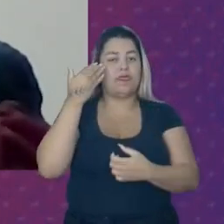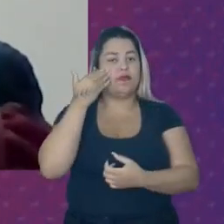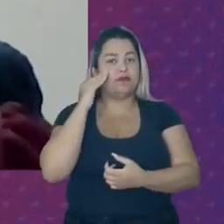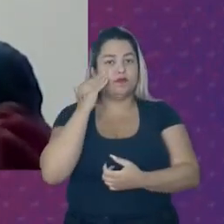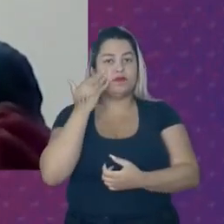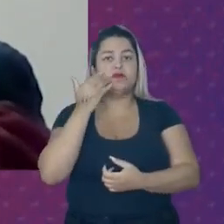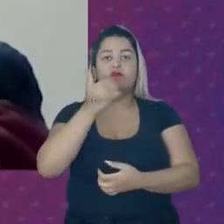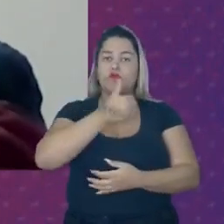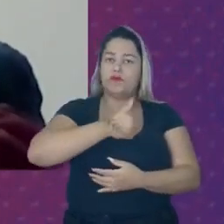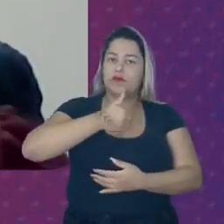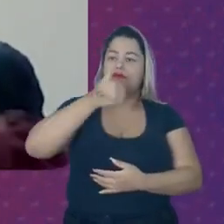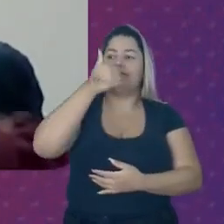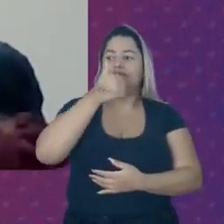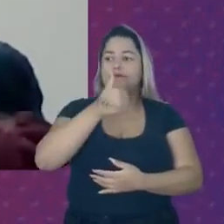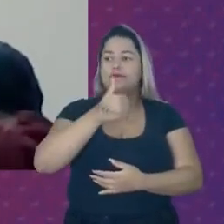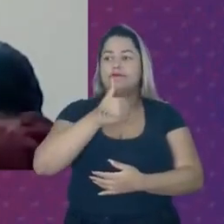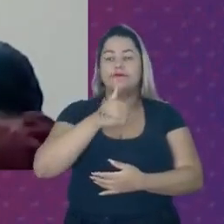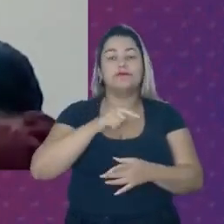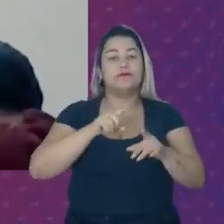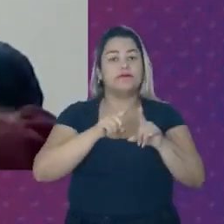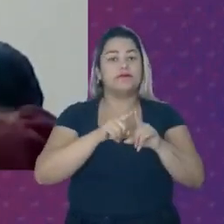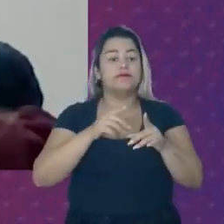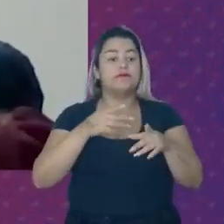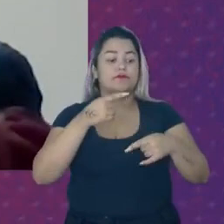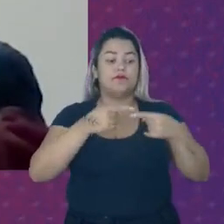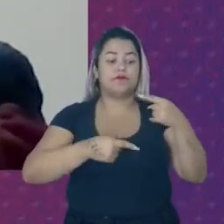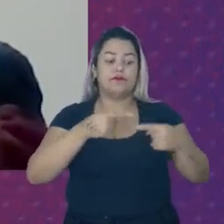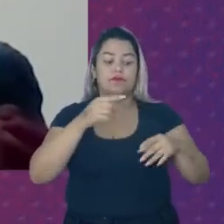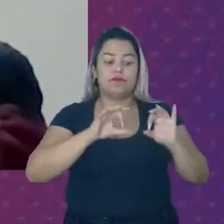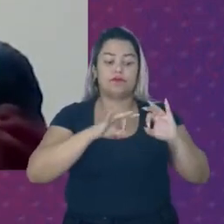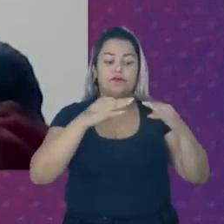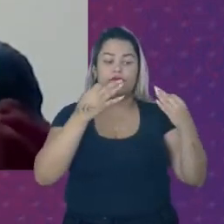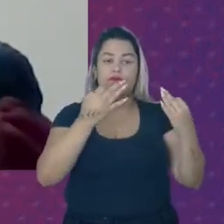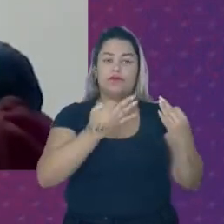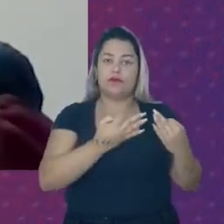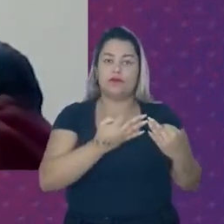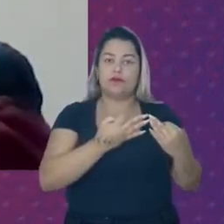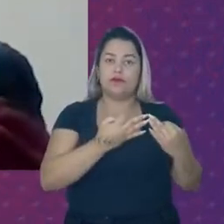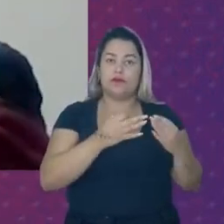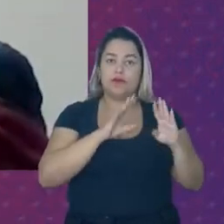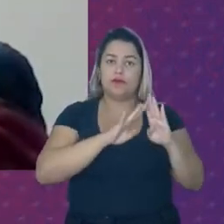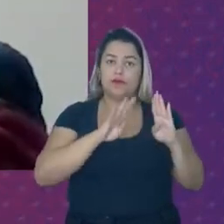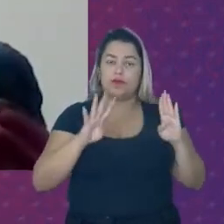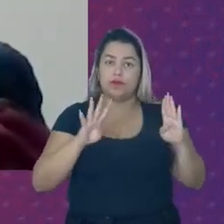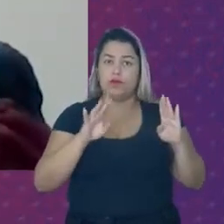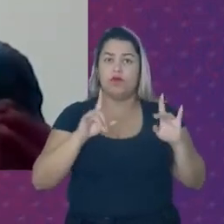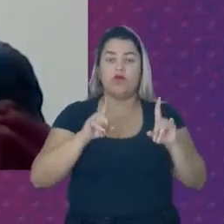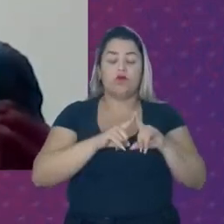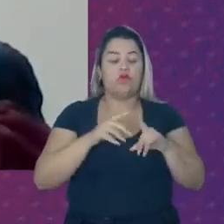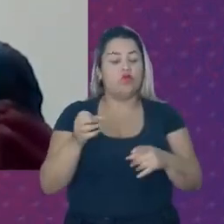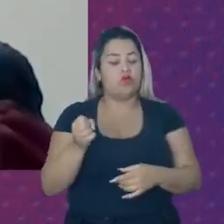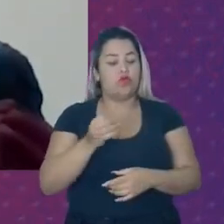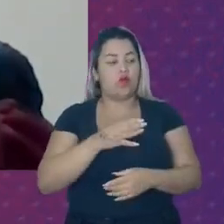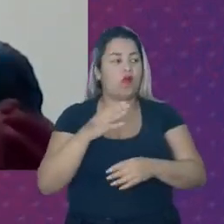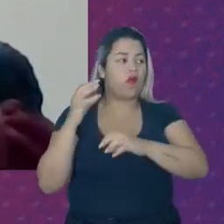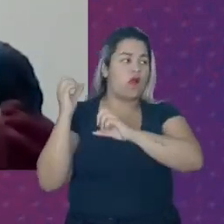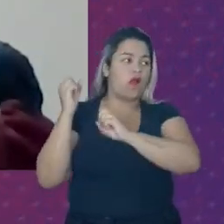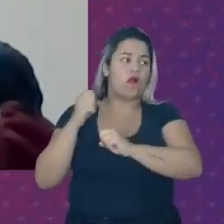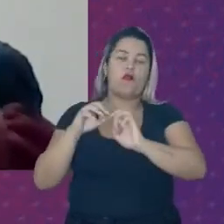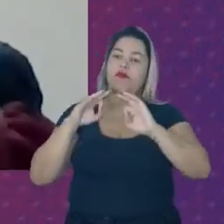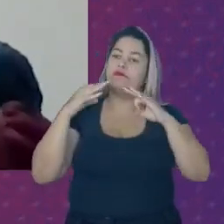entendendo melhor do programa para ir também dialogando com as famílias beneficiárias. Então, o novo Bolsa Família, ele volta